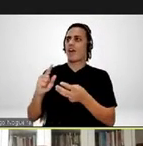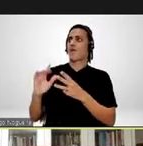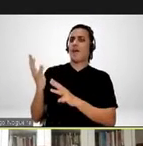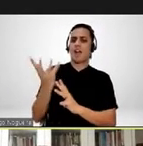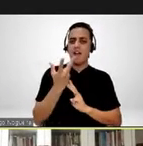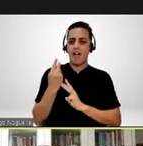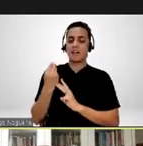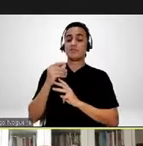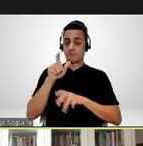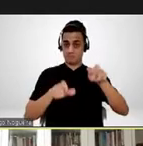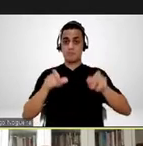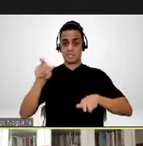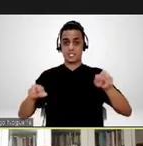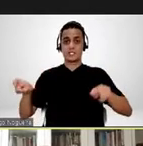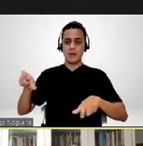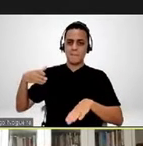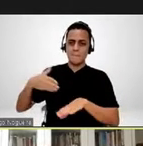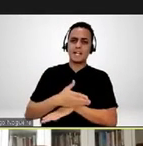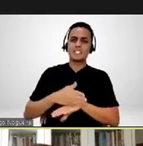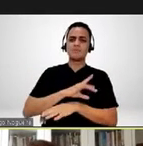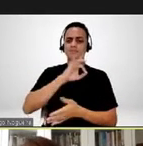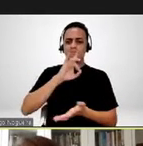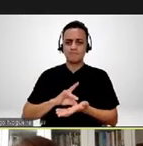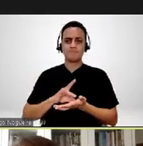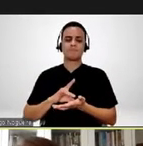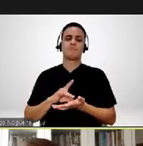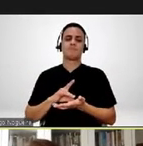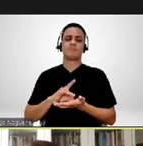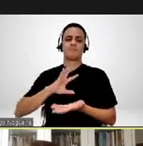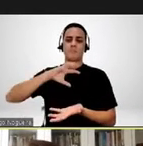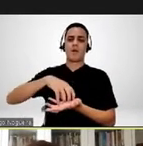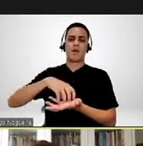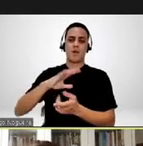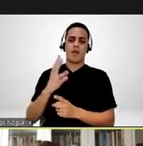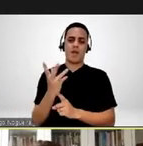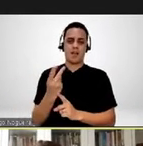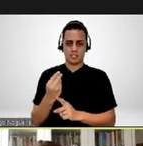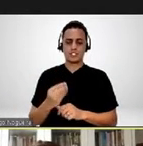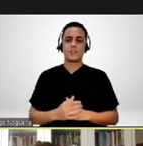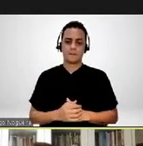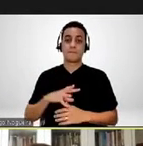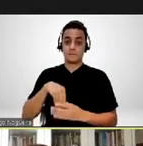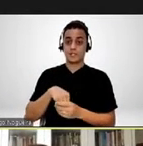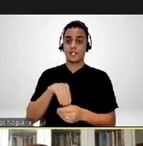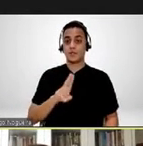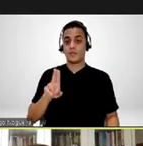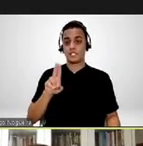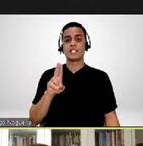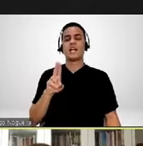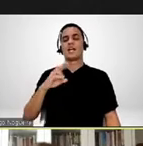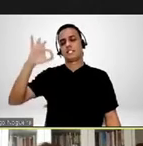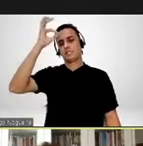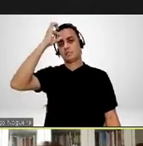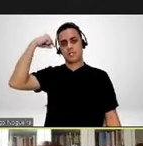que constituíram, né, o nosso centro de artes aqui na Universidade Federal do Espírito